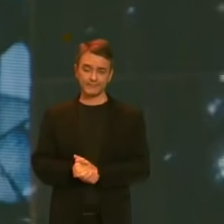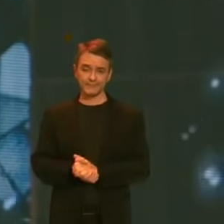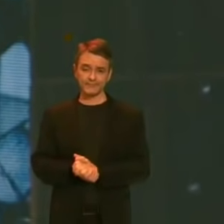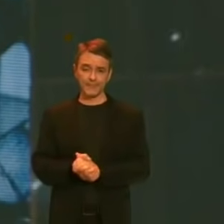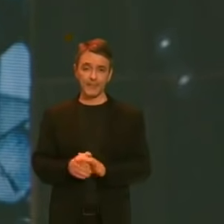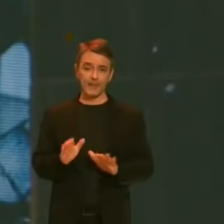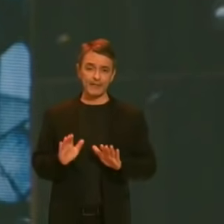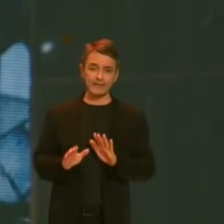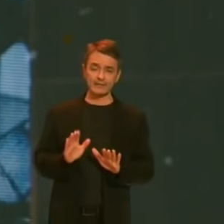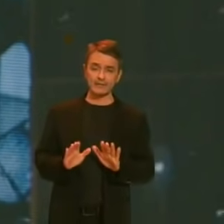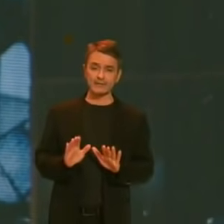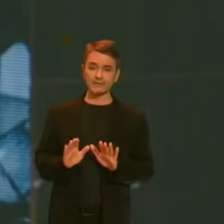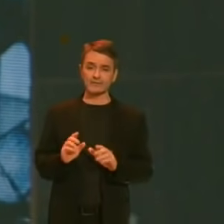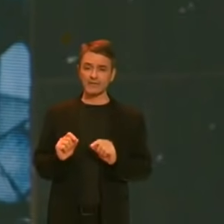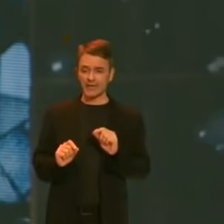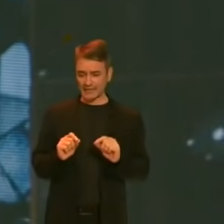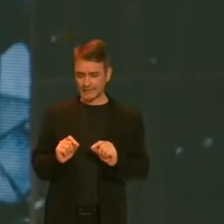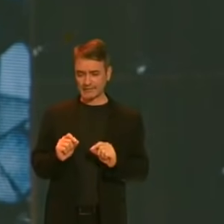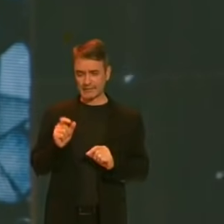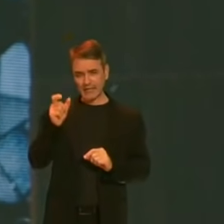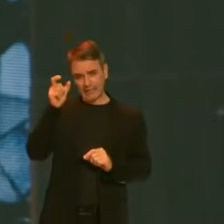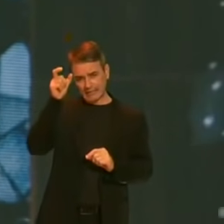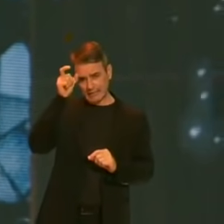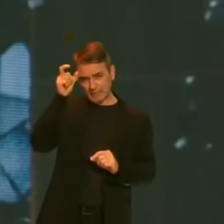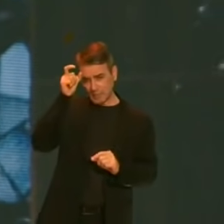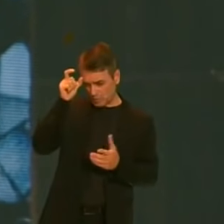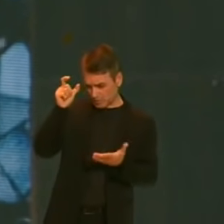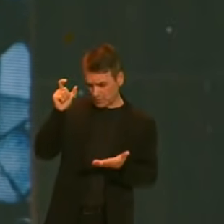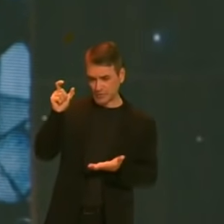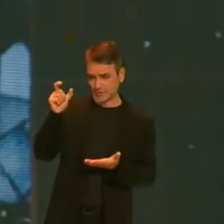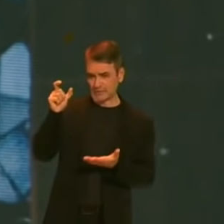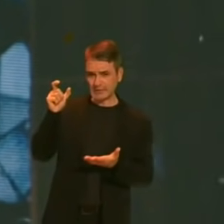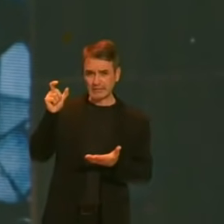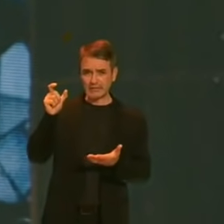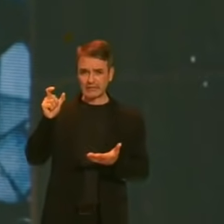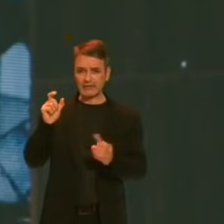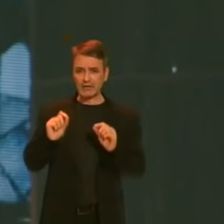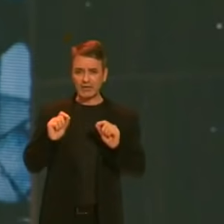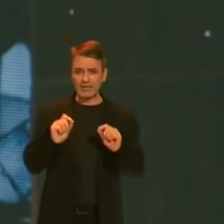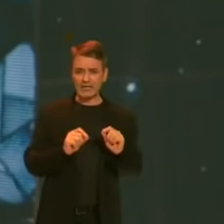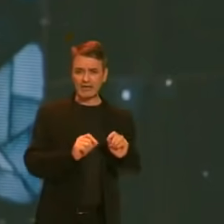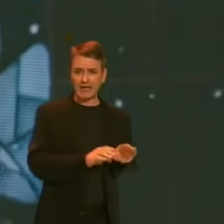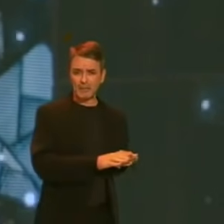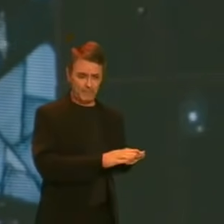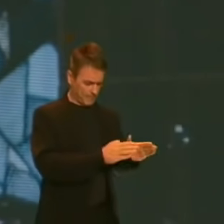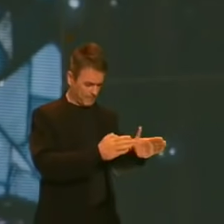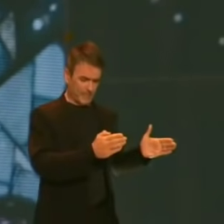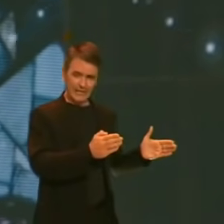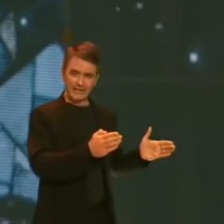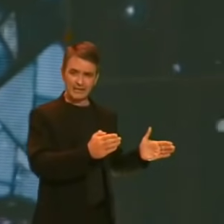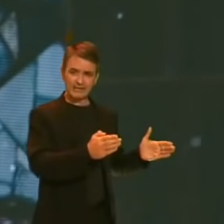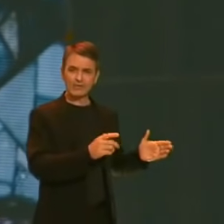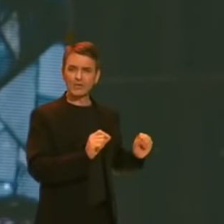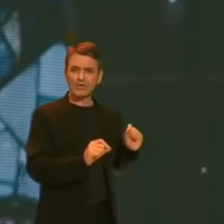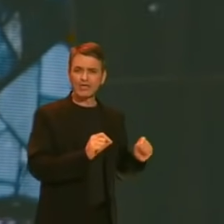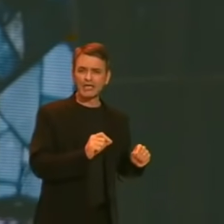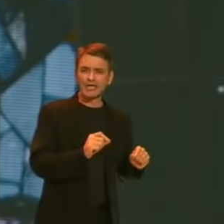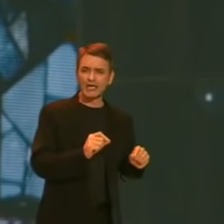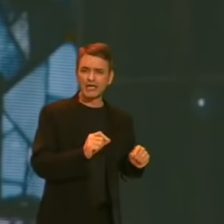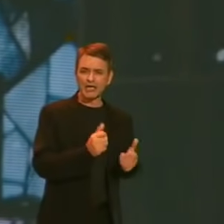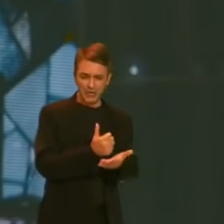E essa presença demoníaca vai abrir as portas para o controle